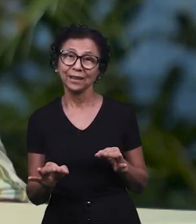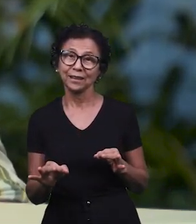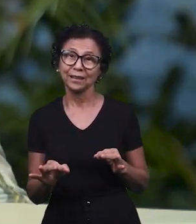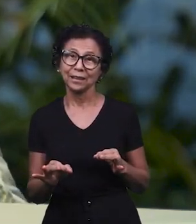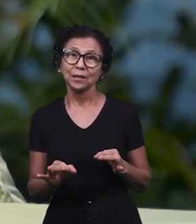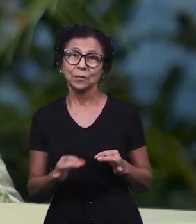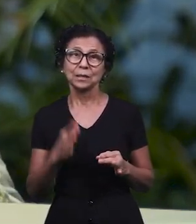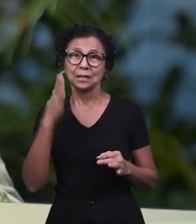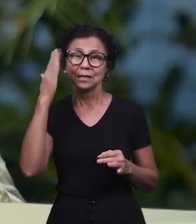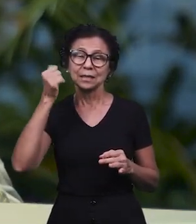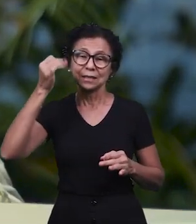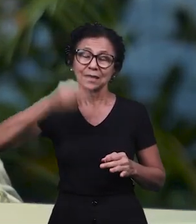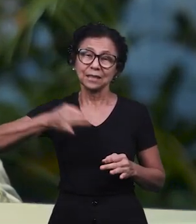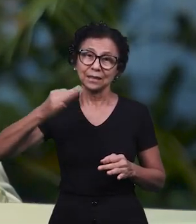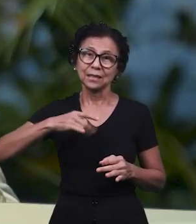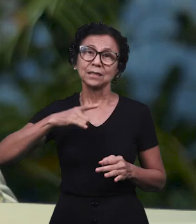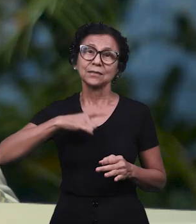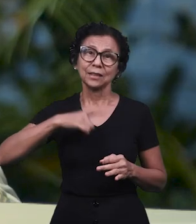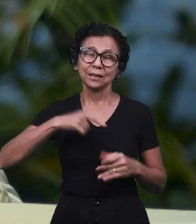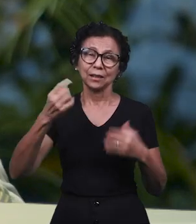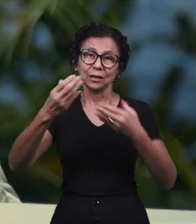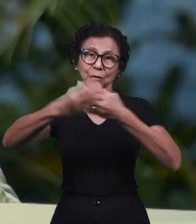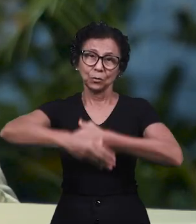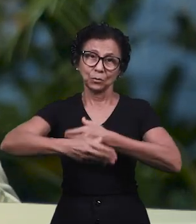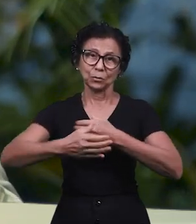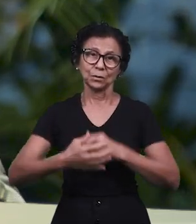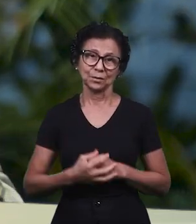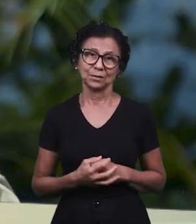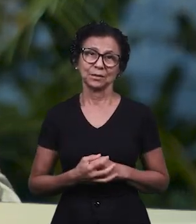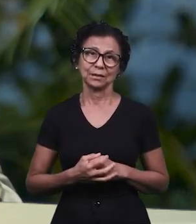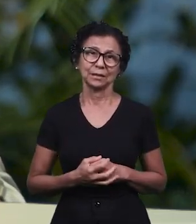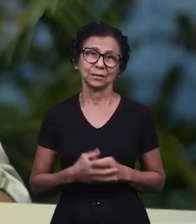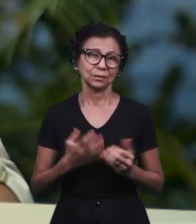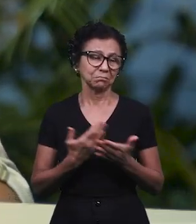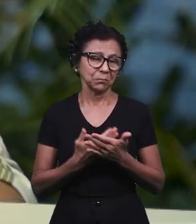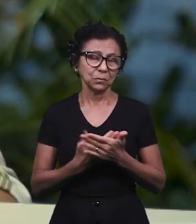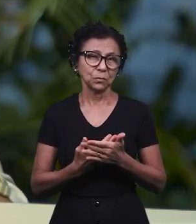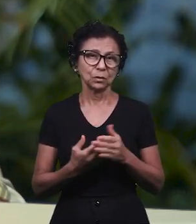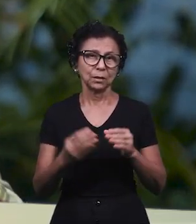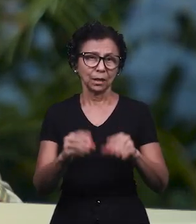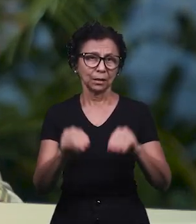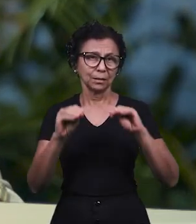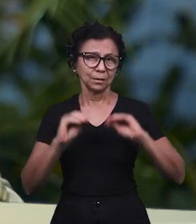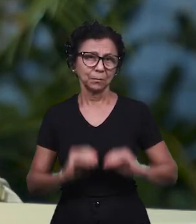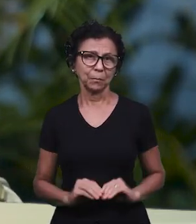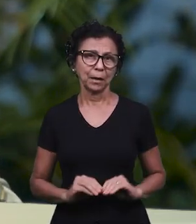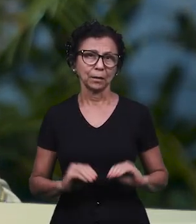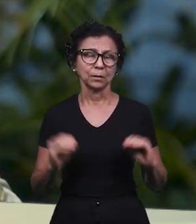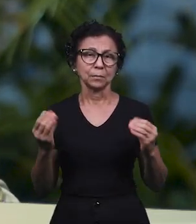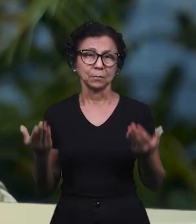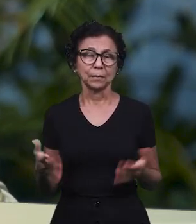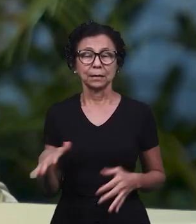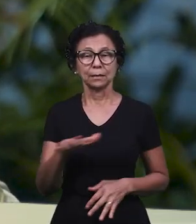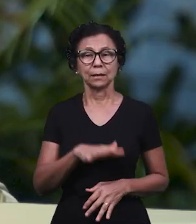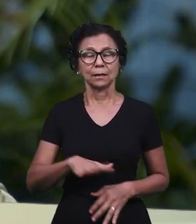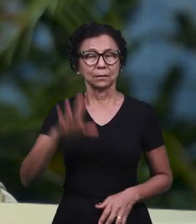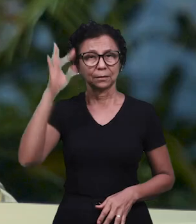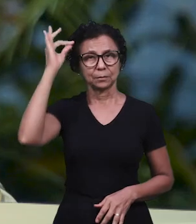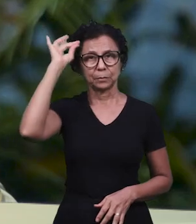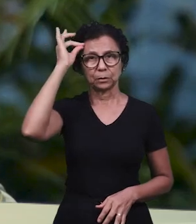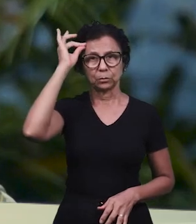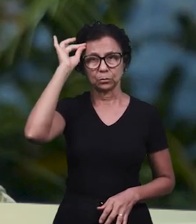chegar. Agora, a nossa orientação, né, agora como no campo espiritual, um pouco